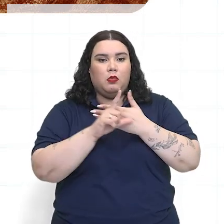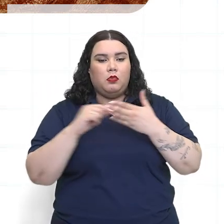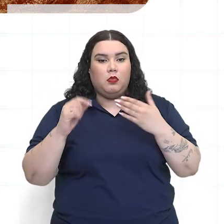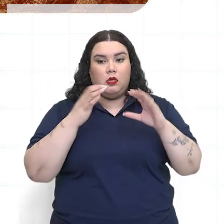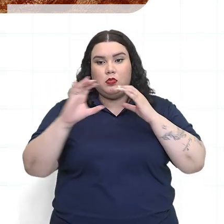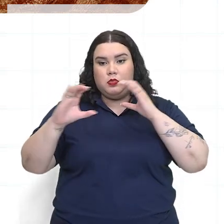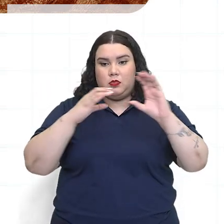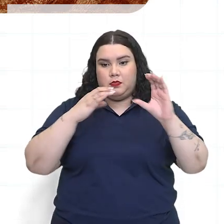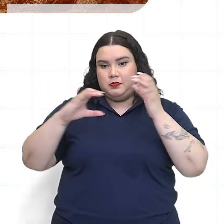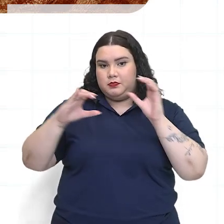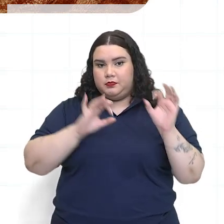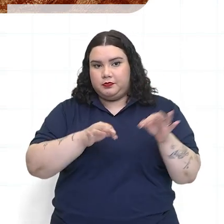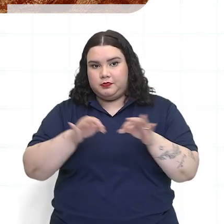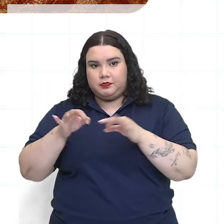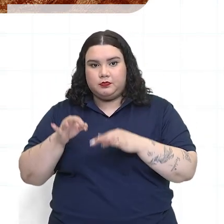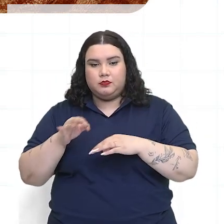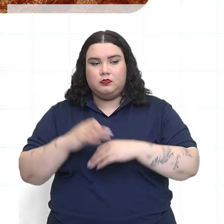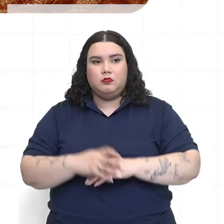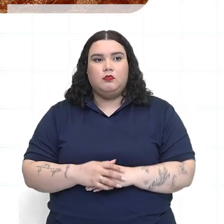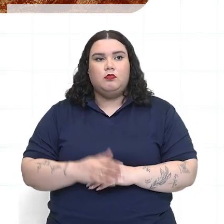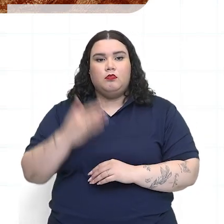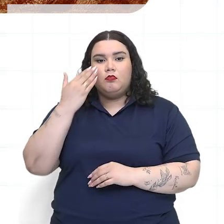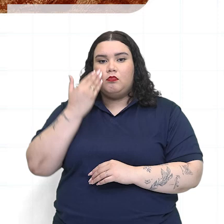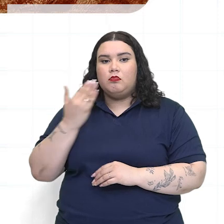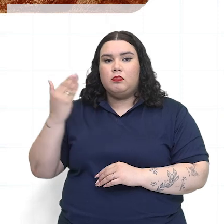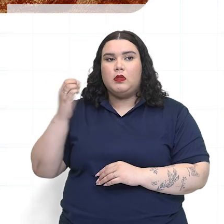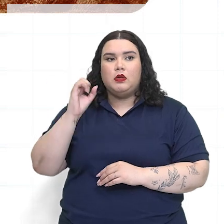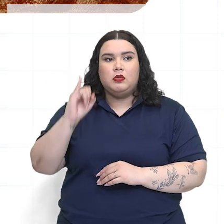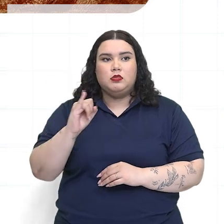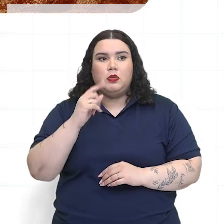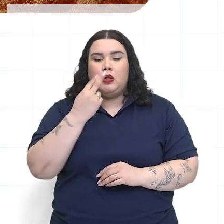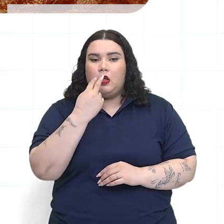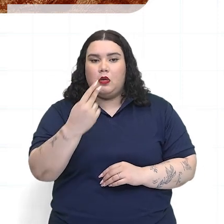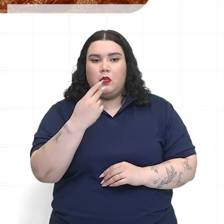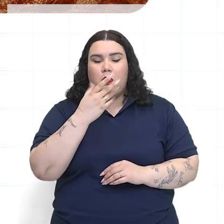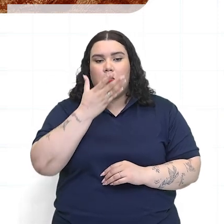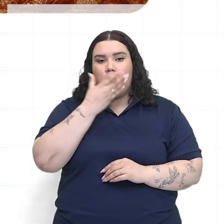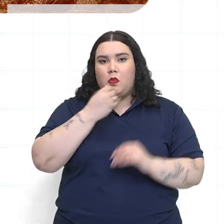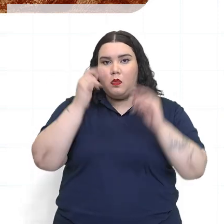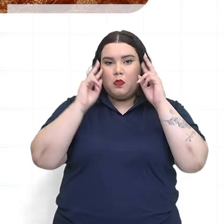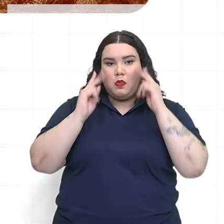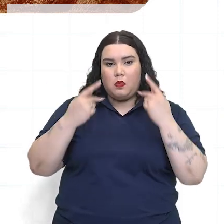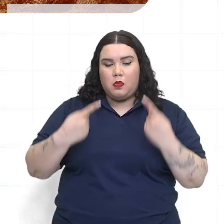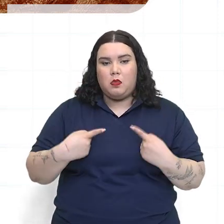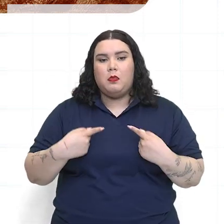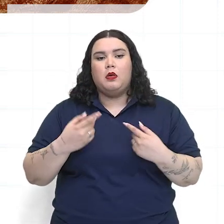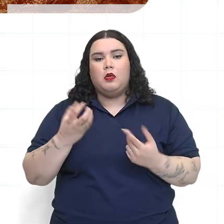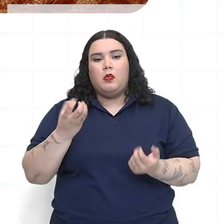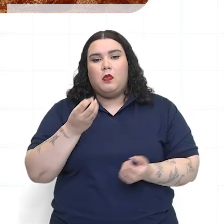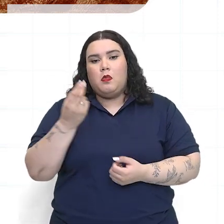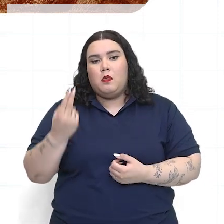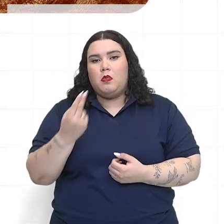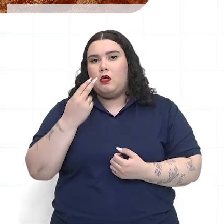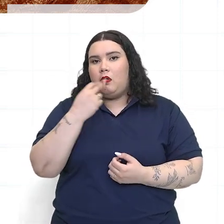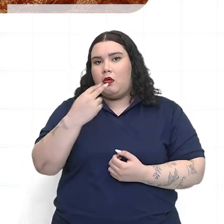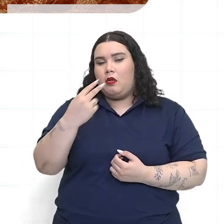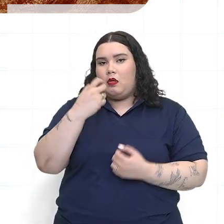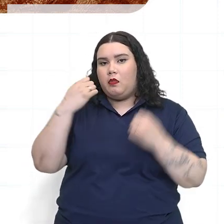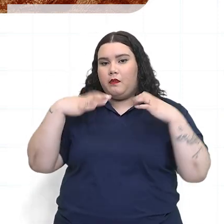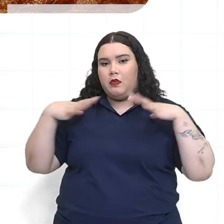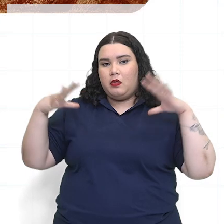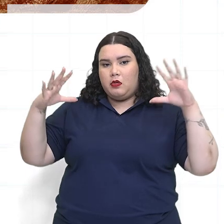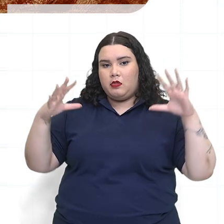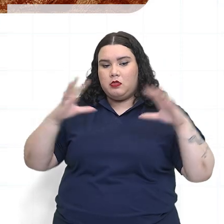cantor, a língua dos homens falasse a língua dos anjos, sem amor eu nada seria. Então, observe que esse trecho ele pegou exatamente o que está escrito lá